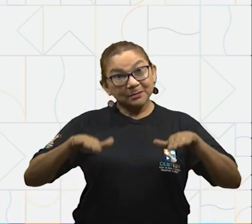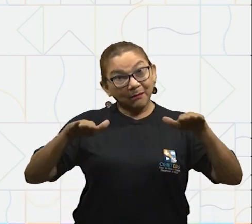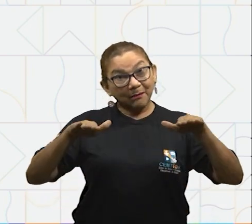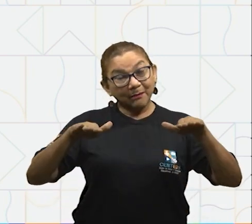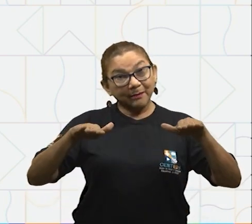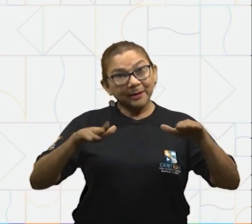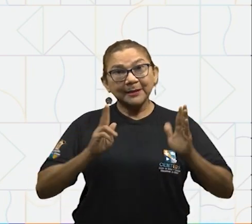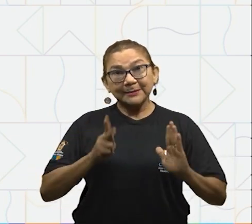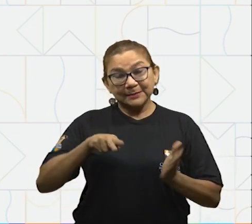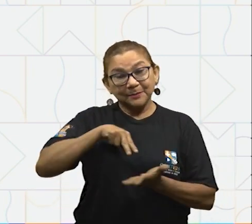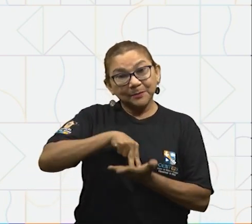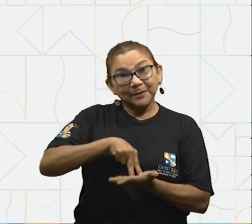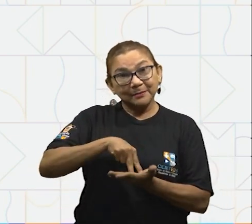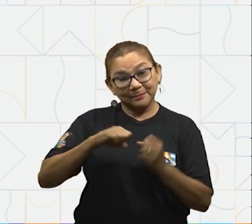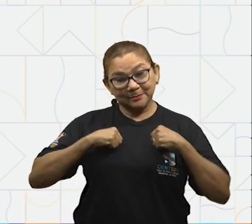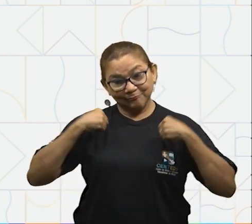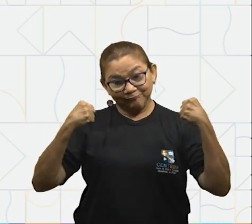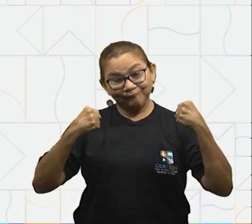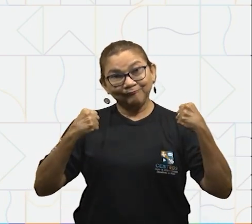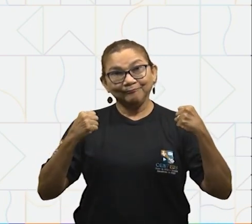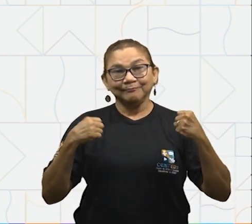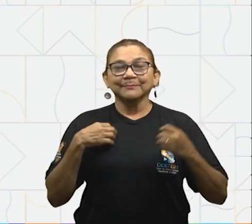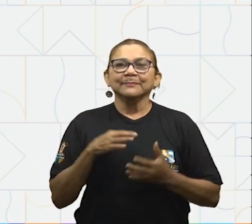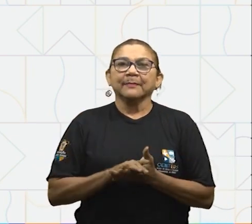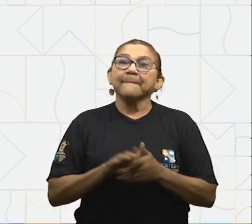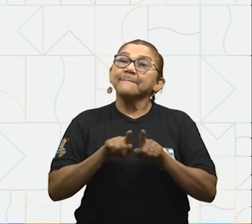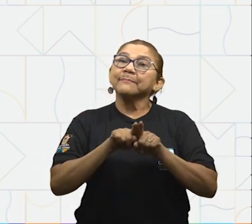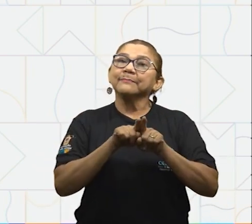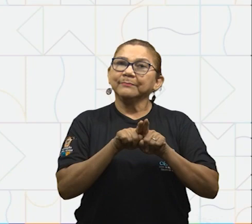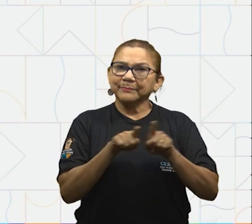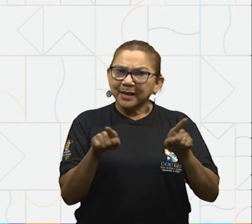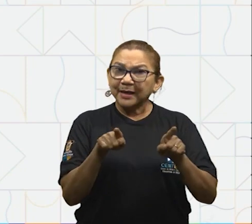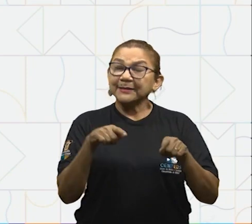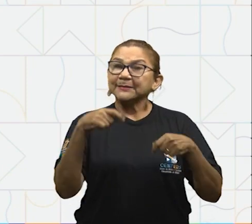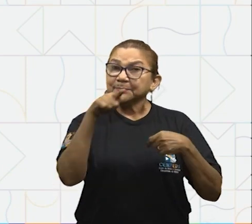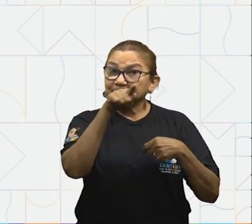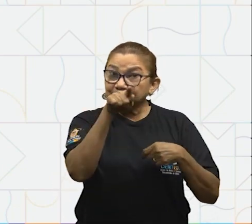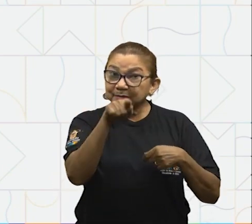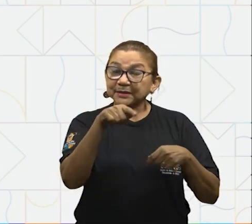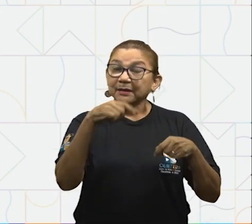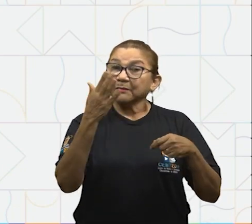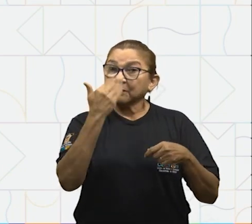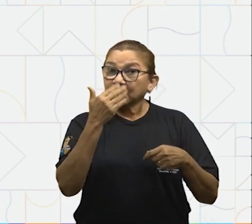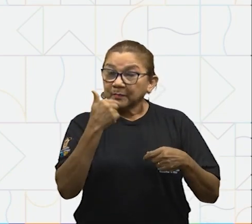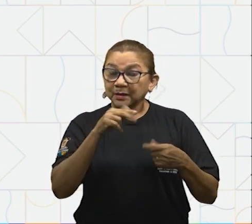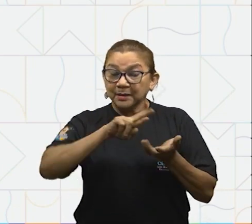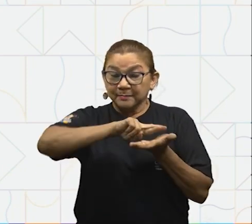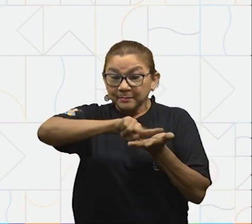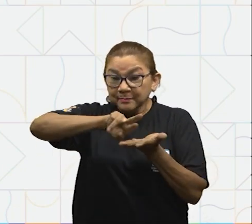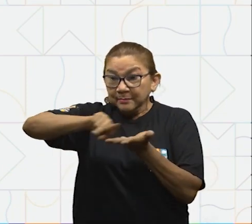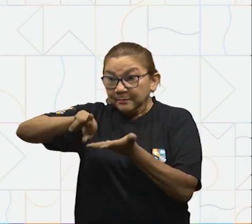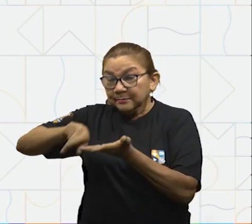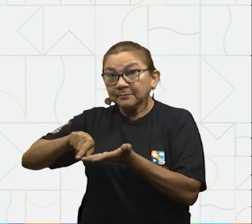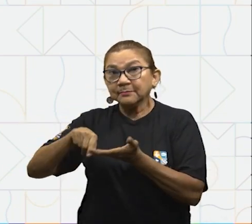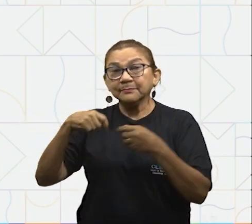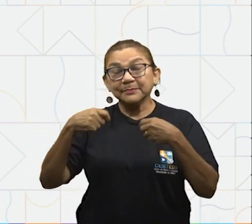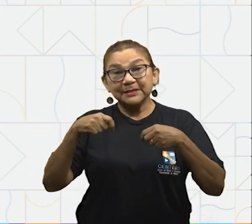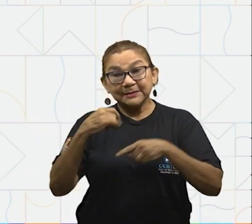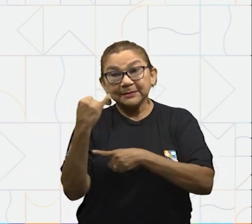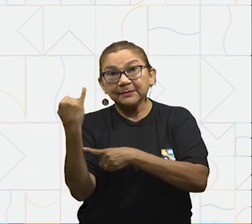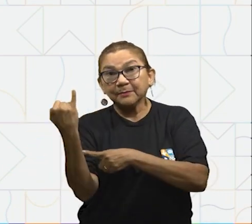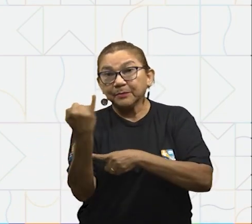e mantermos a estrutura do nosso corpo. Mas para obtermos esses nutrientes, é necessário que os alimentos passem